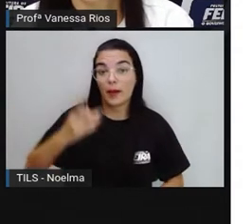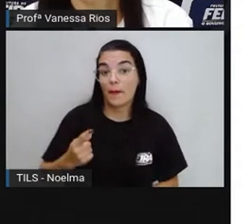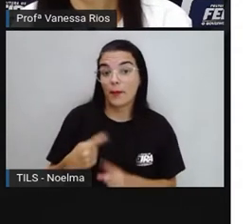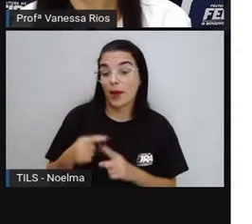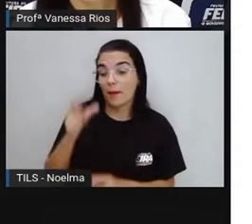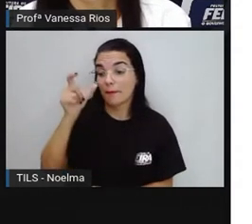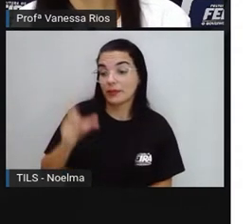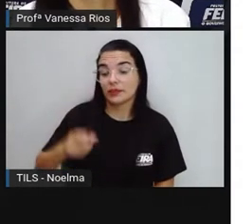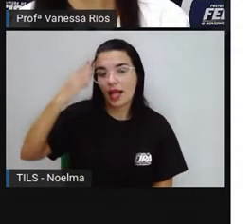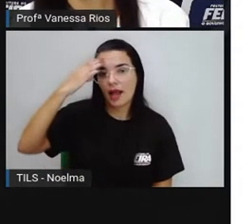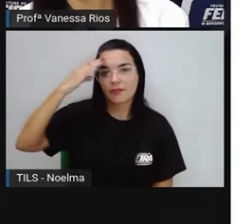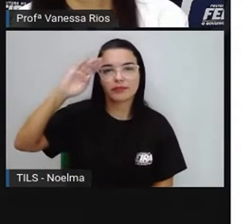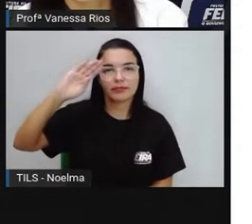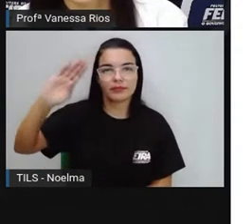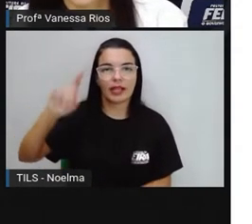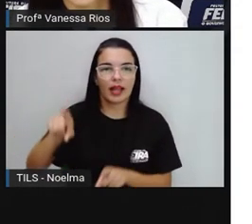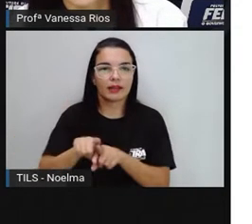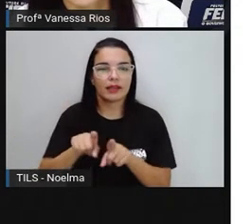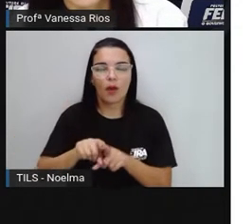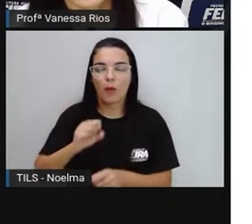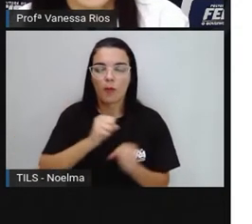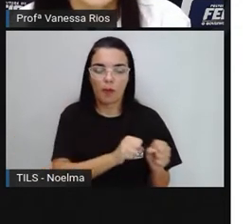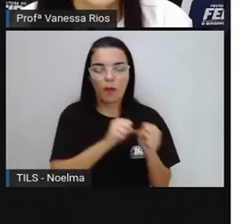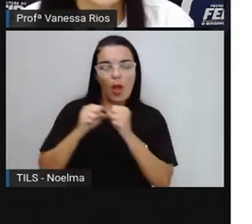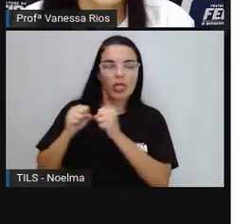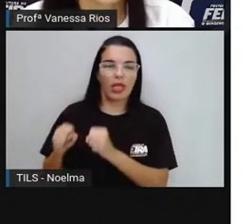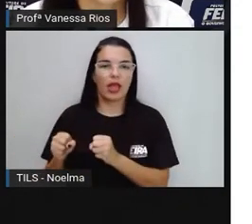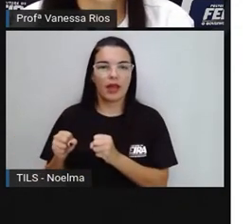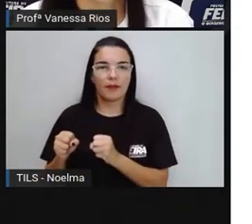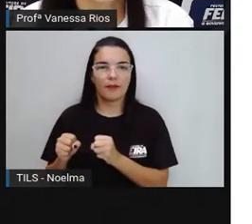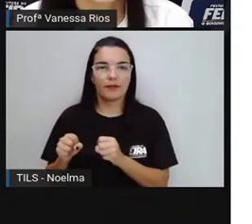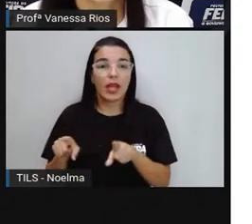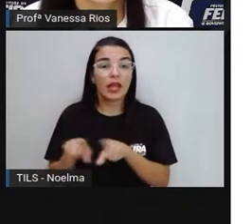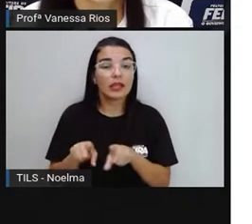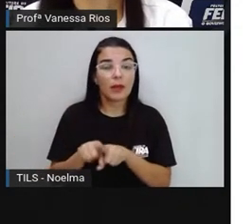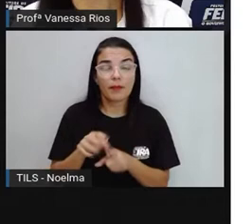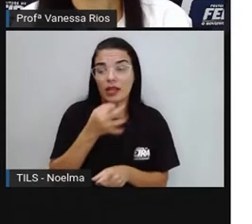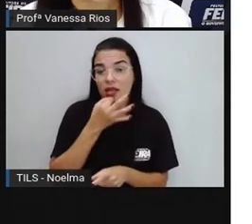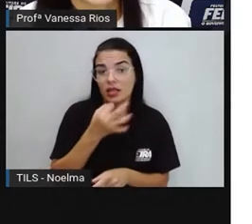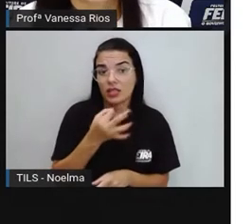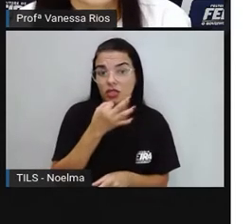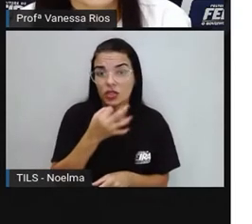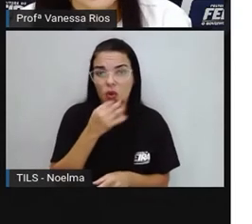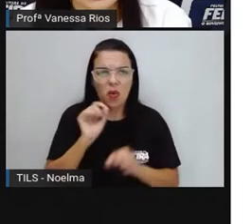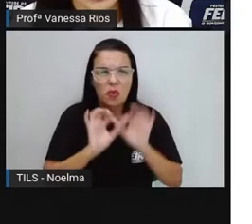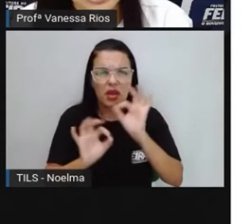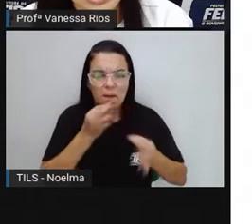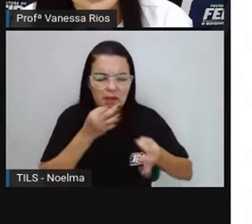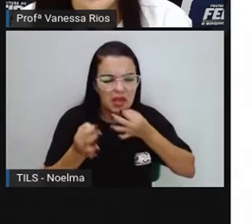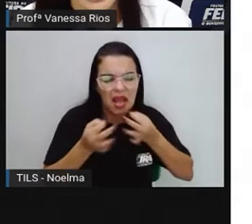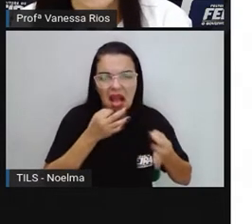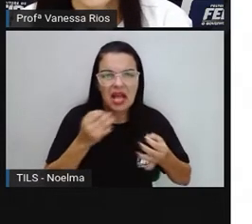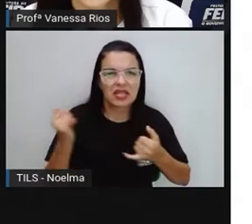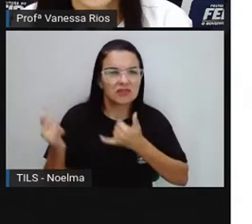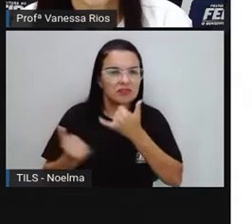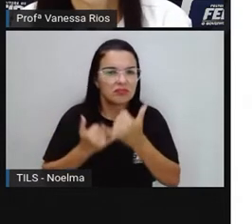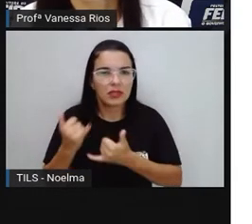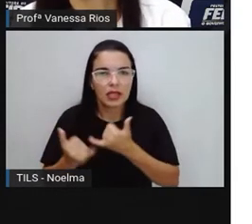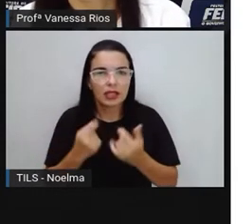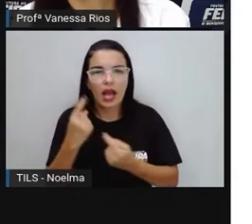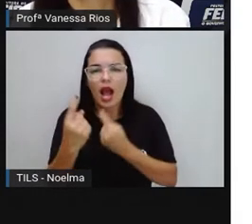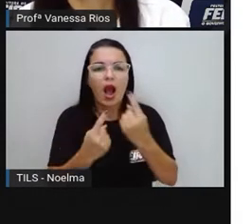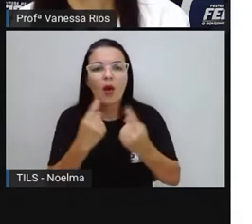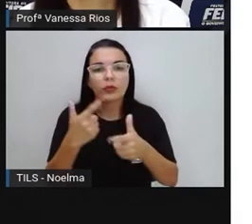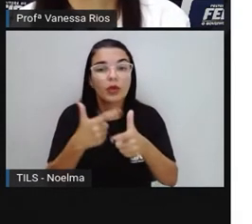e atribuir a elas imagens de poder. Além disso, criticou por meio de piadas e ironias alguns